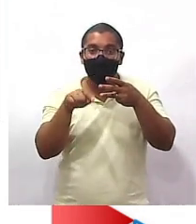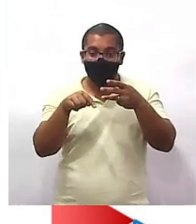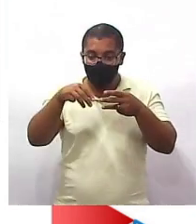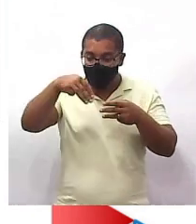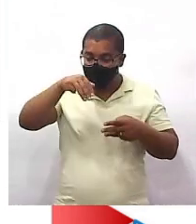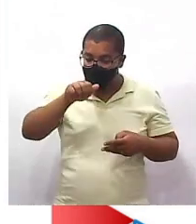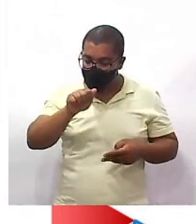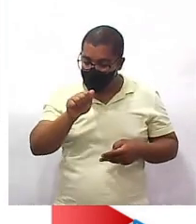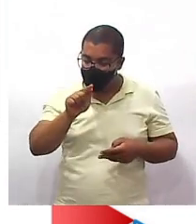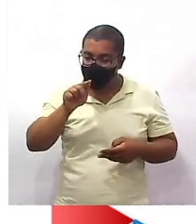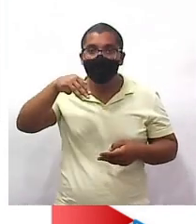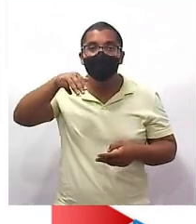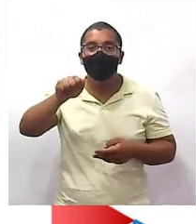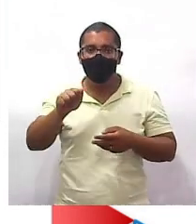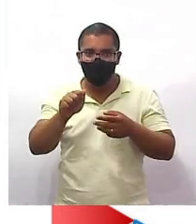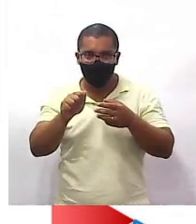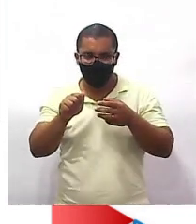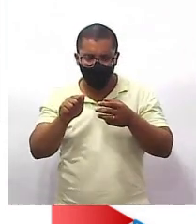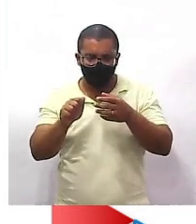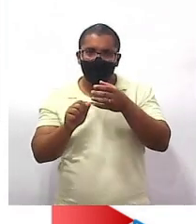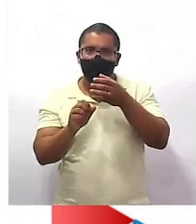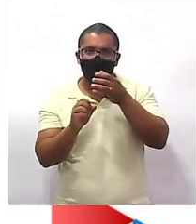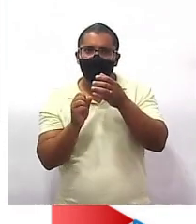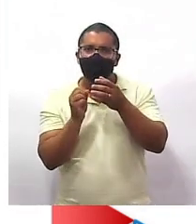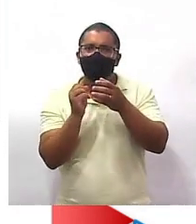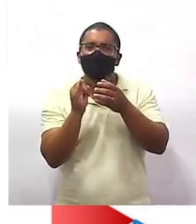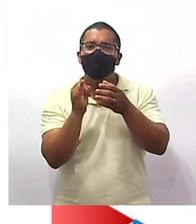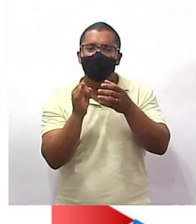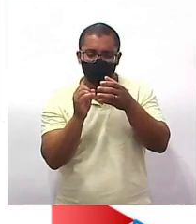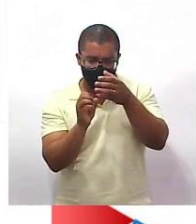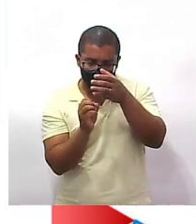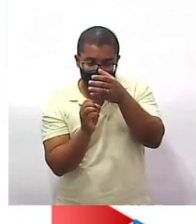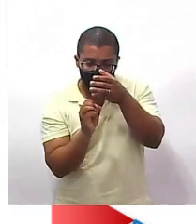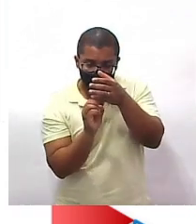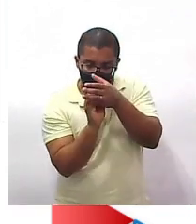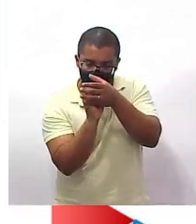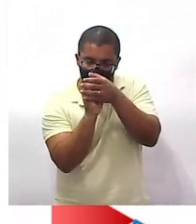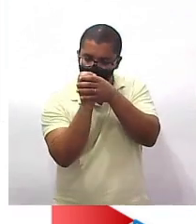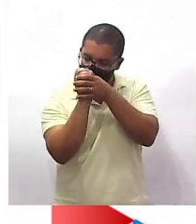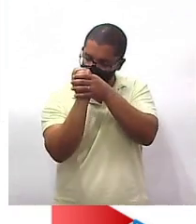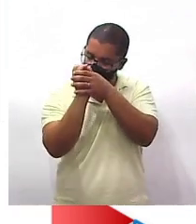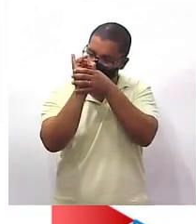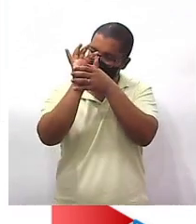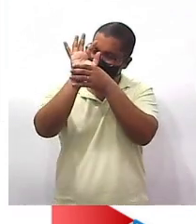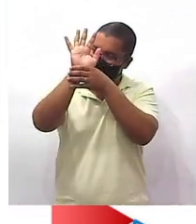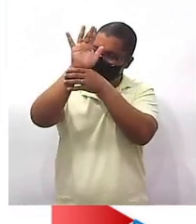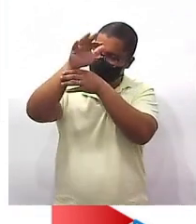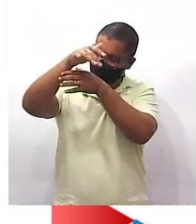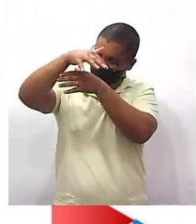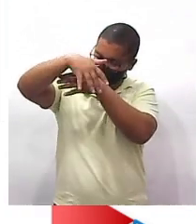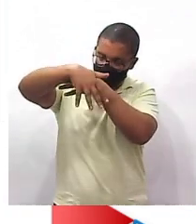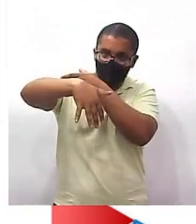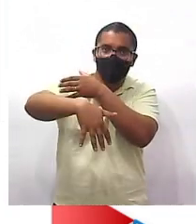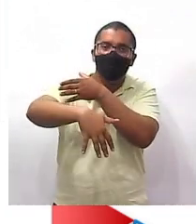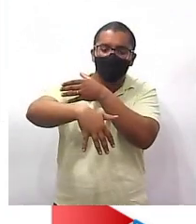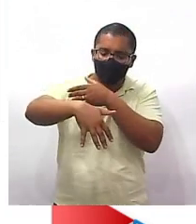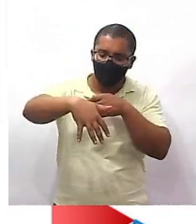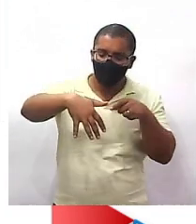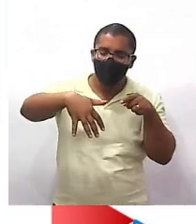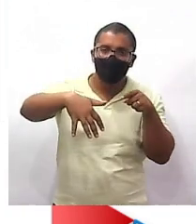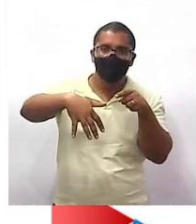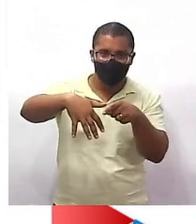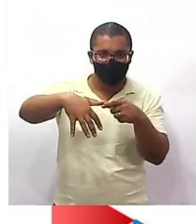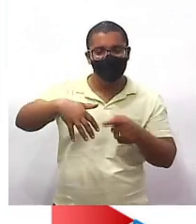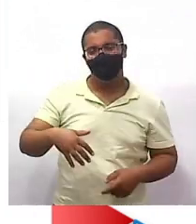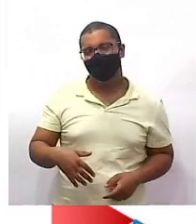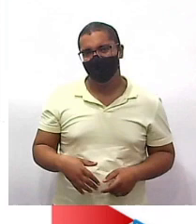magma ele sai e vai para a parte exterior da crosta terrestre, ele forma o